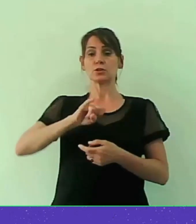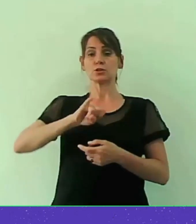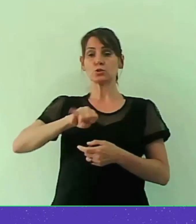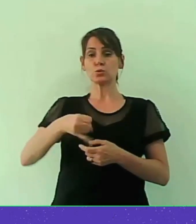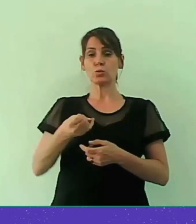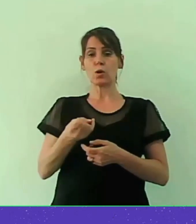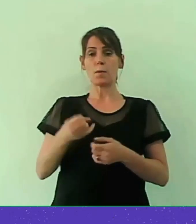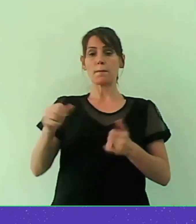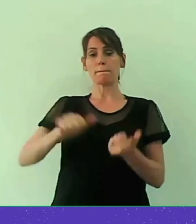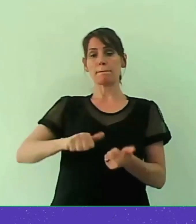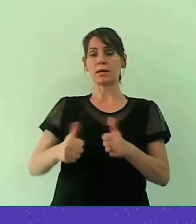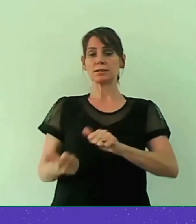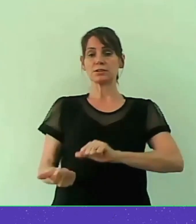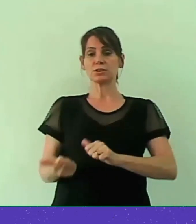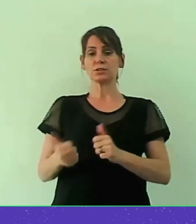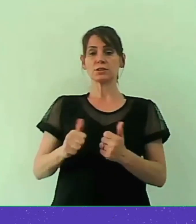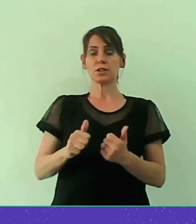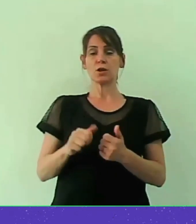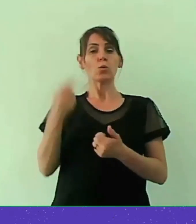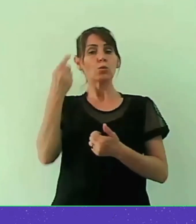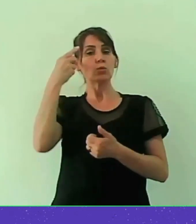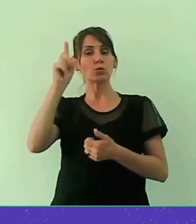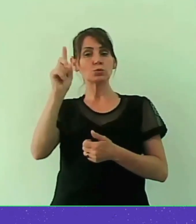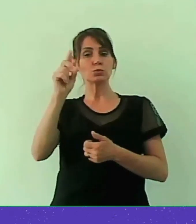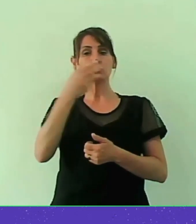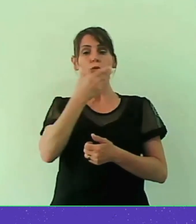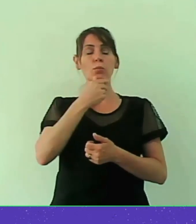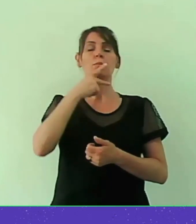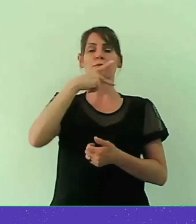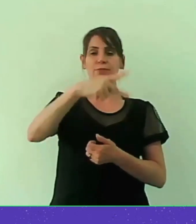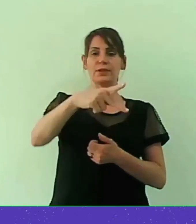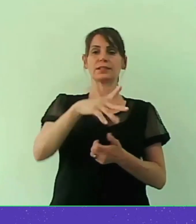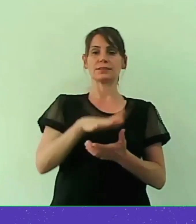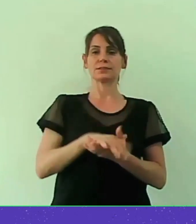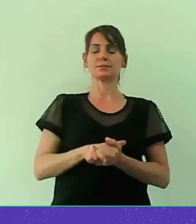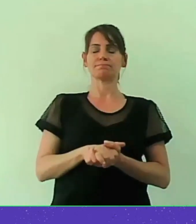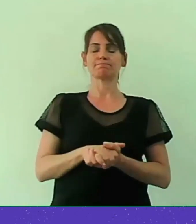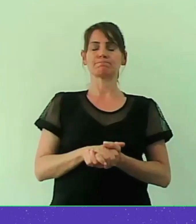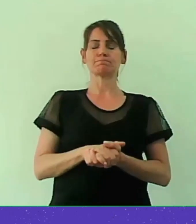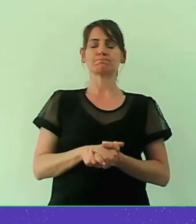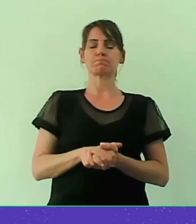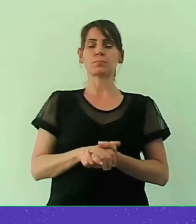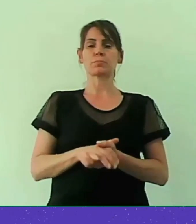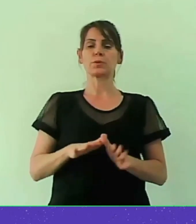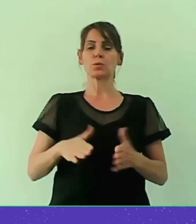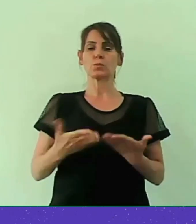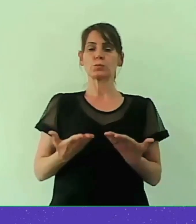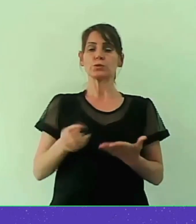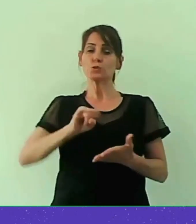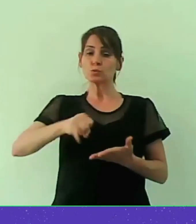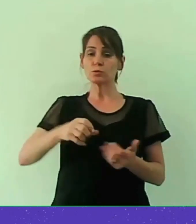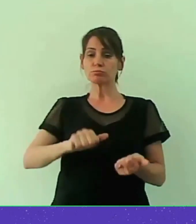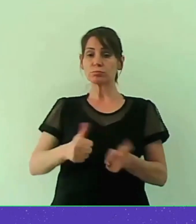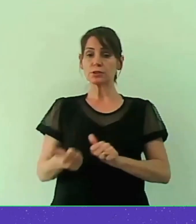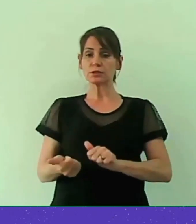o último desses profetas, pois quando João Batista surgiu, ele veio